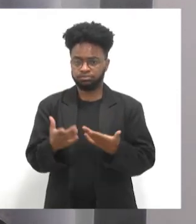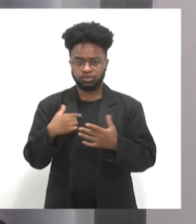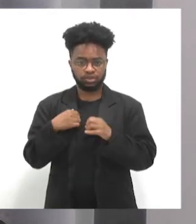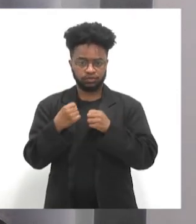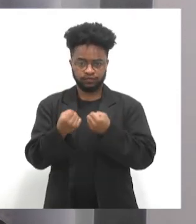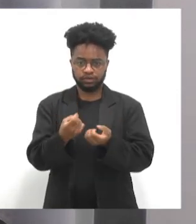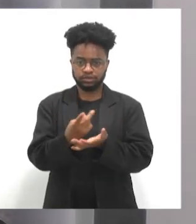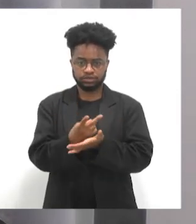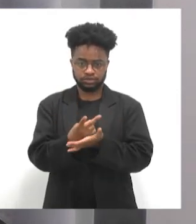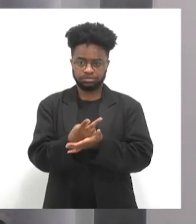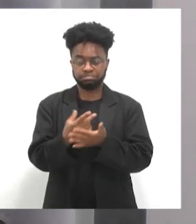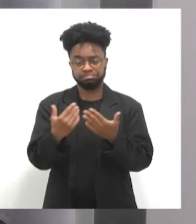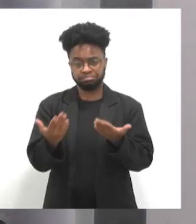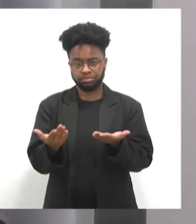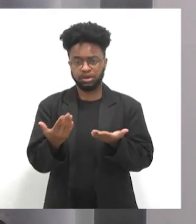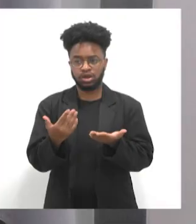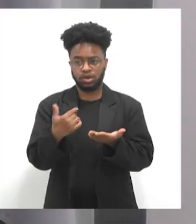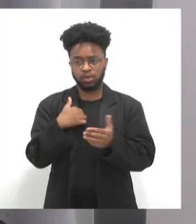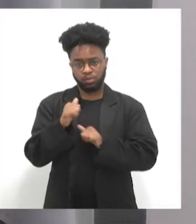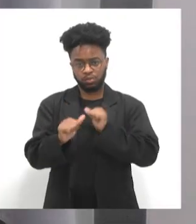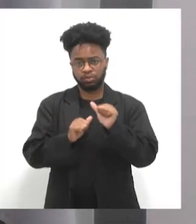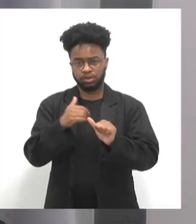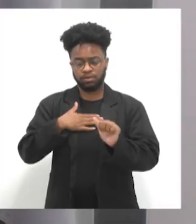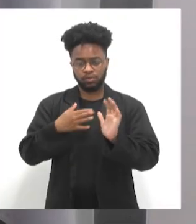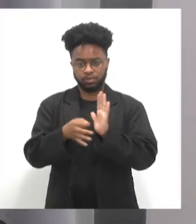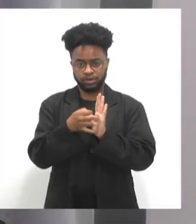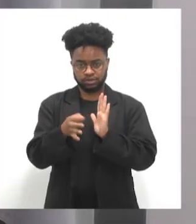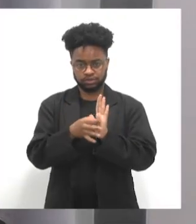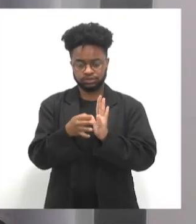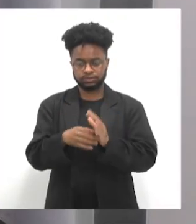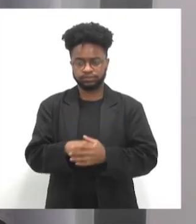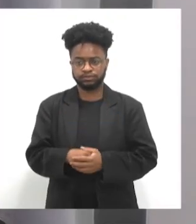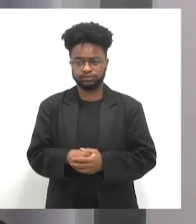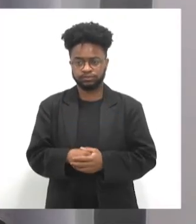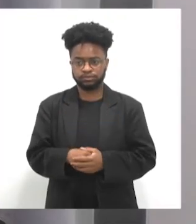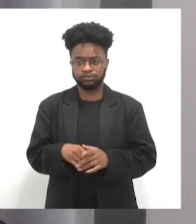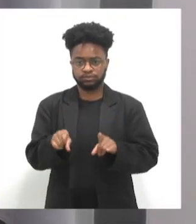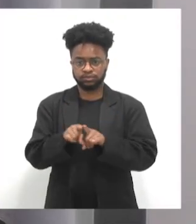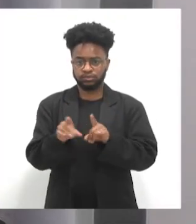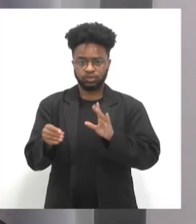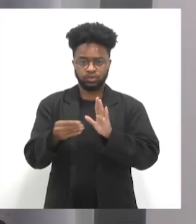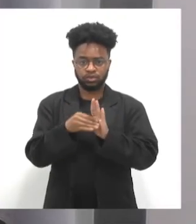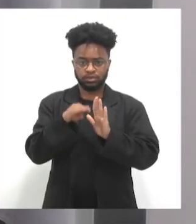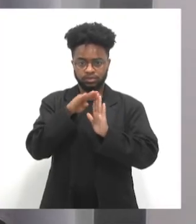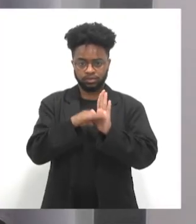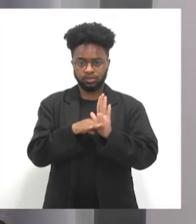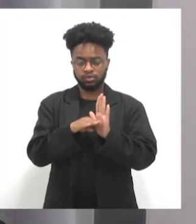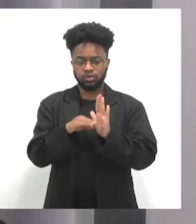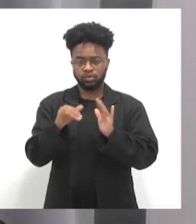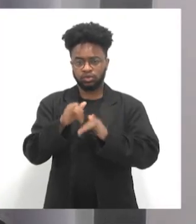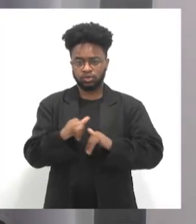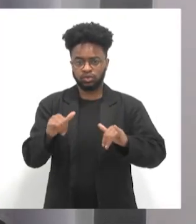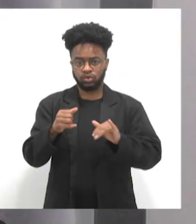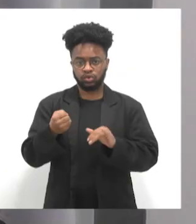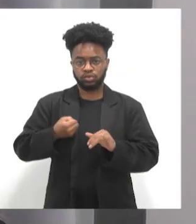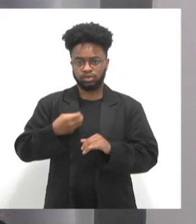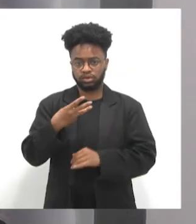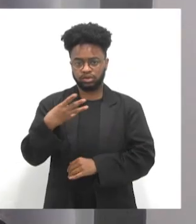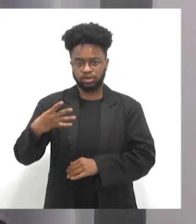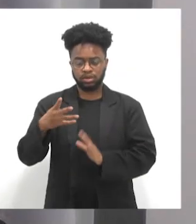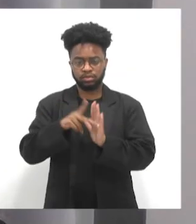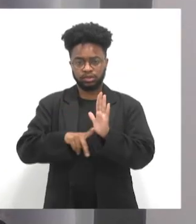assunto. Então, vou alterar meu parecer e chamar os trabalhos à ordem para cantar o 34 da pauta. Projeto